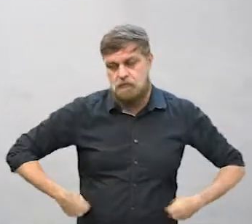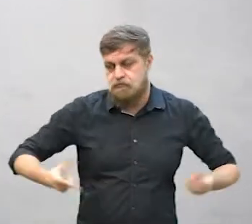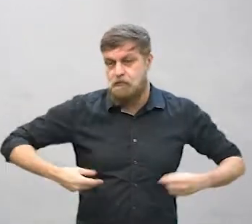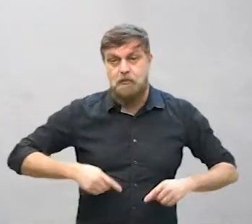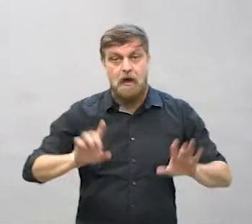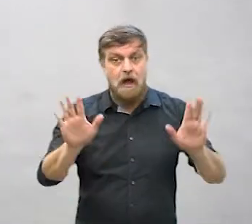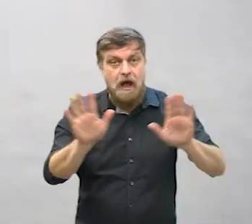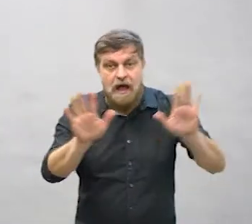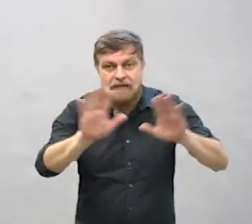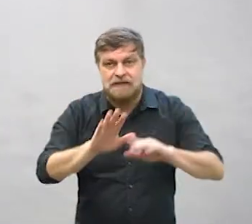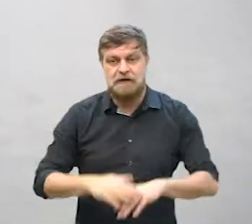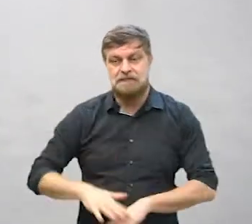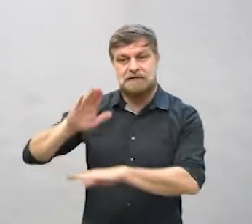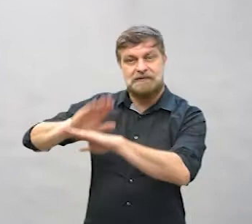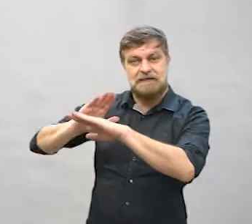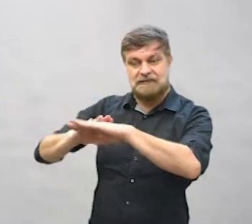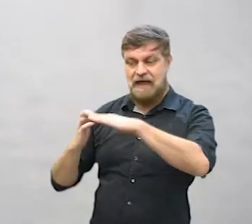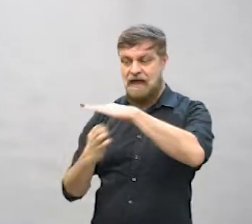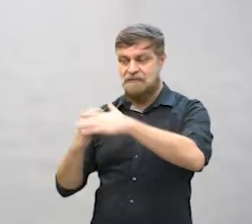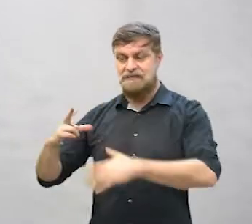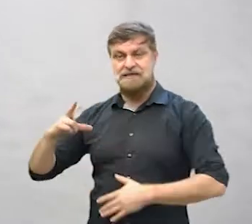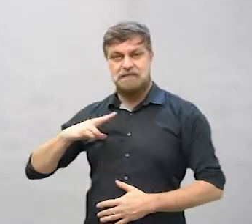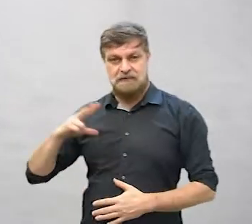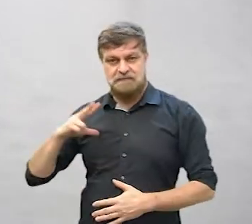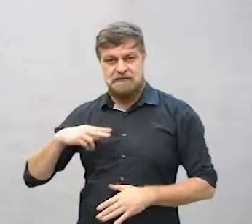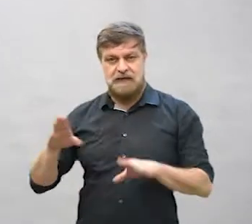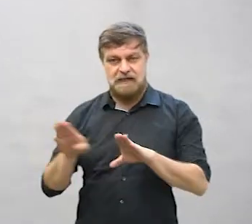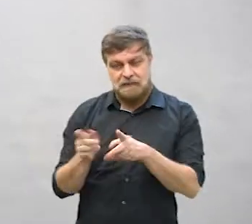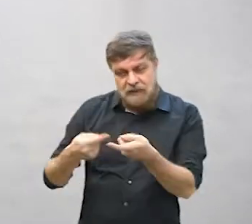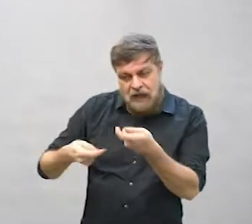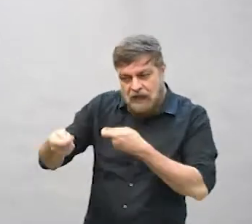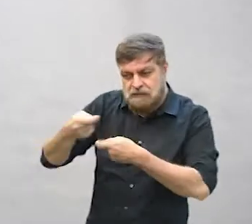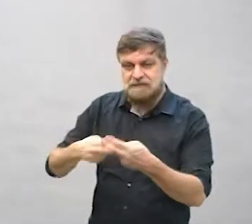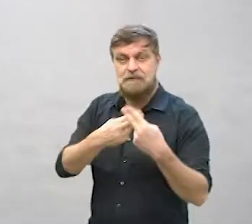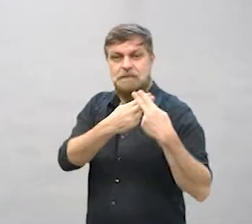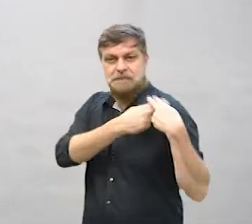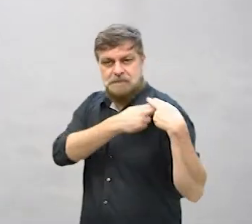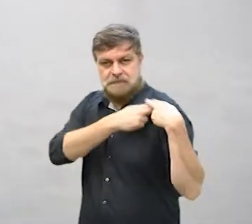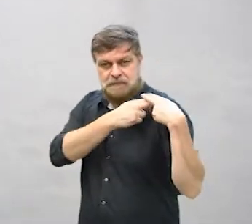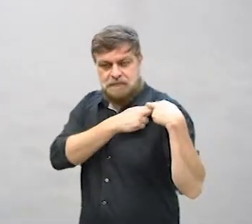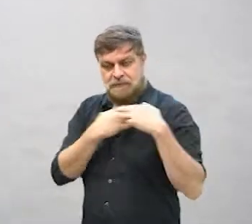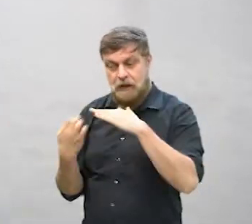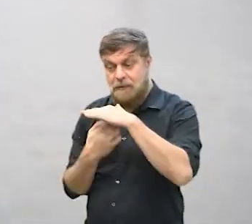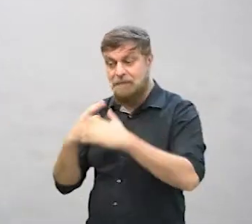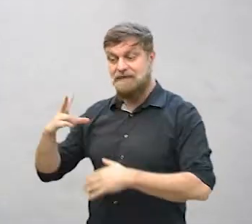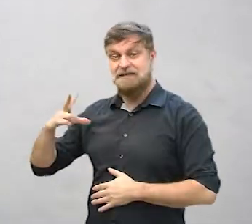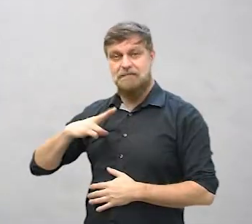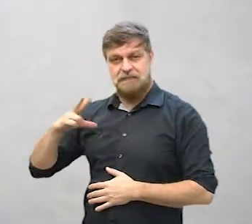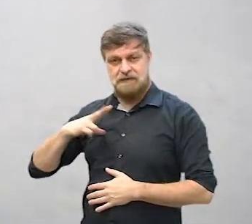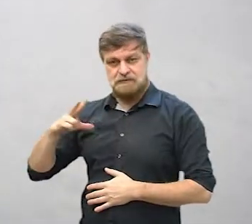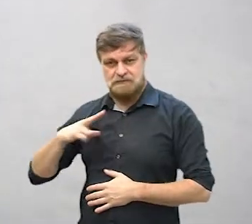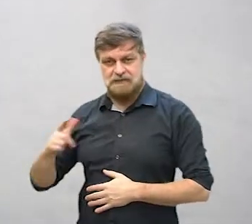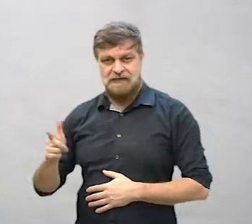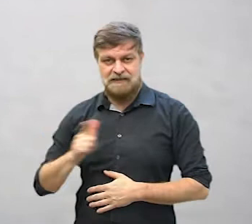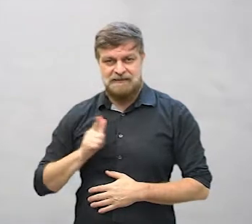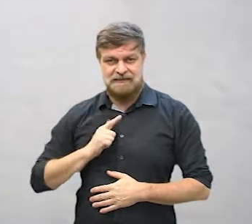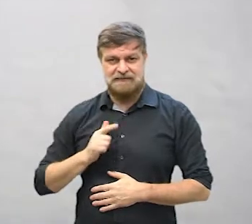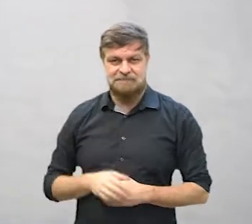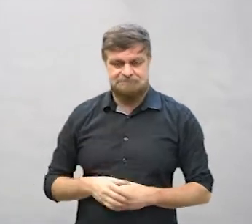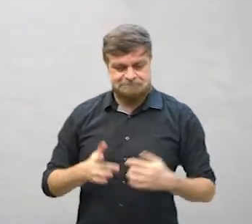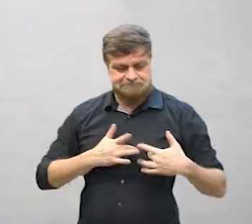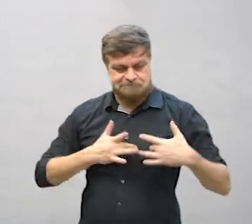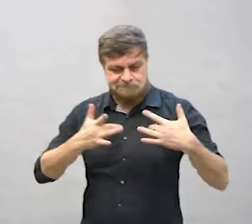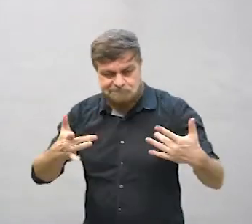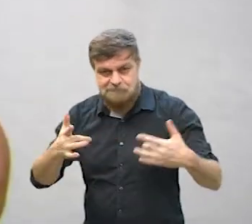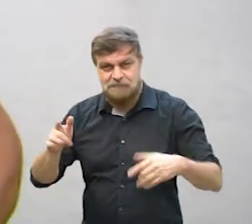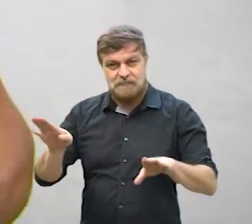para a prefeitura até porque seria instalado pela iniciativa privada e também feito e é pela iniciativa privada ao modo